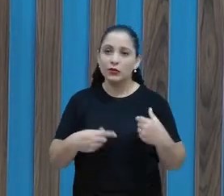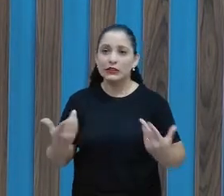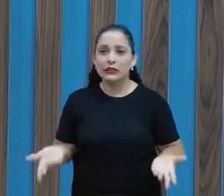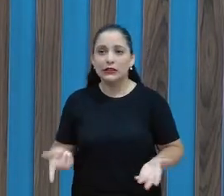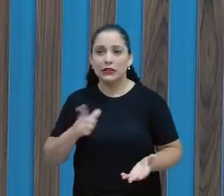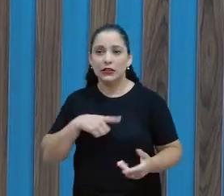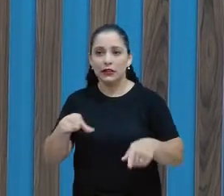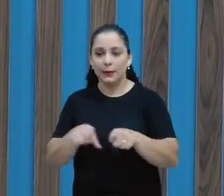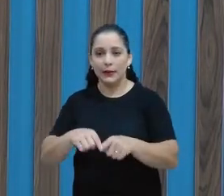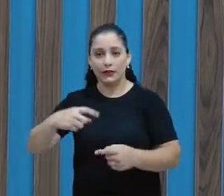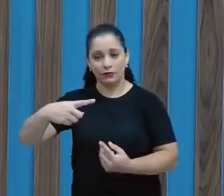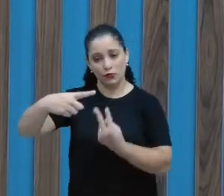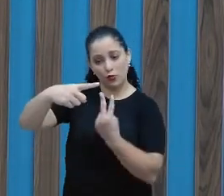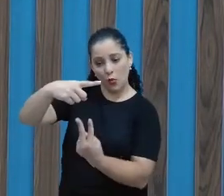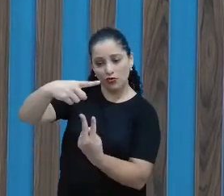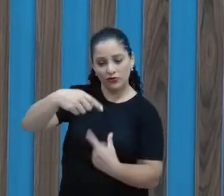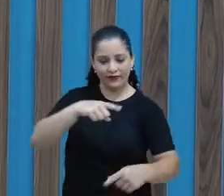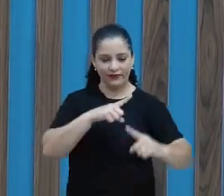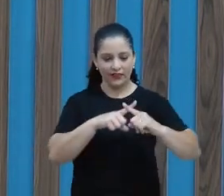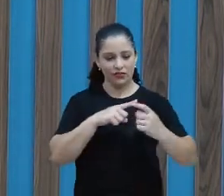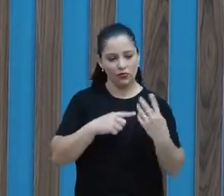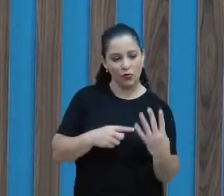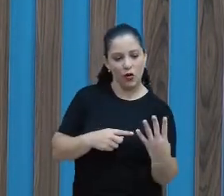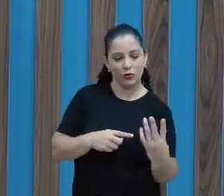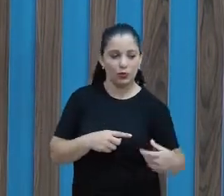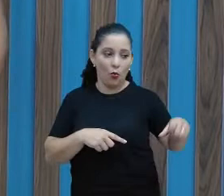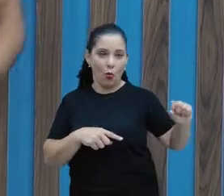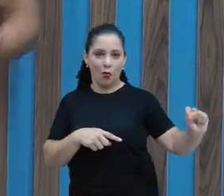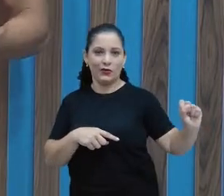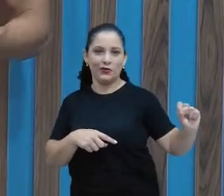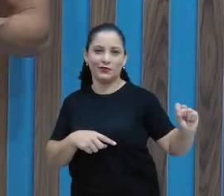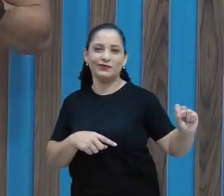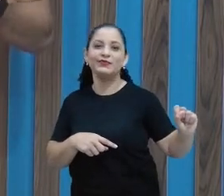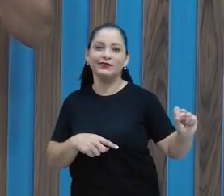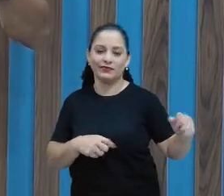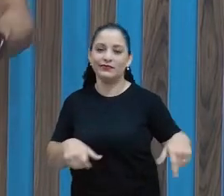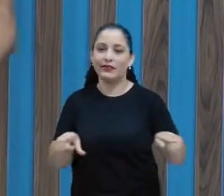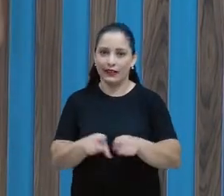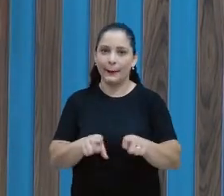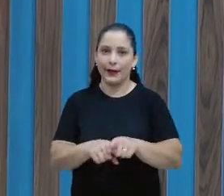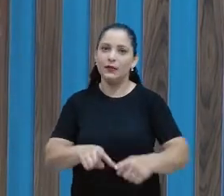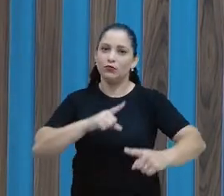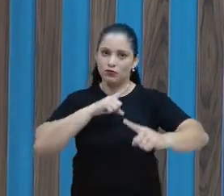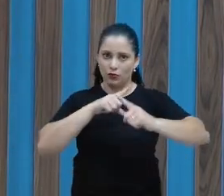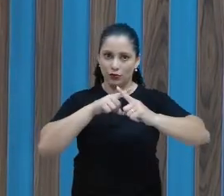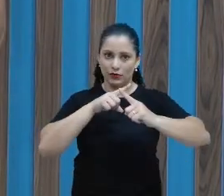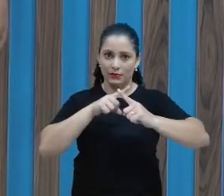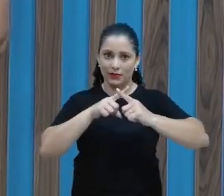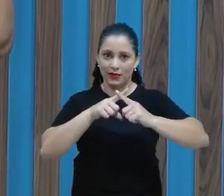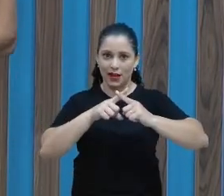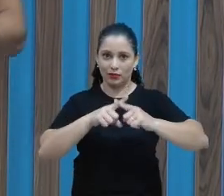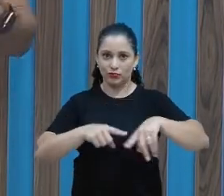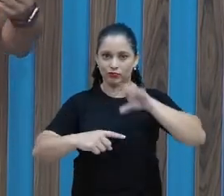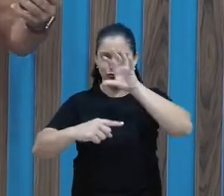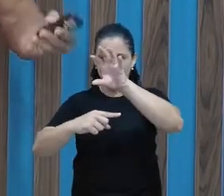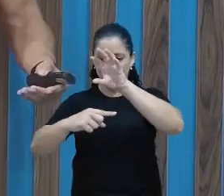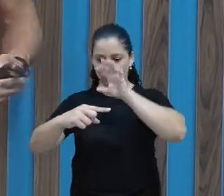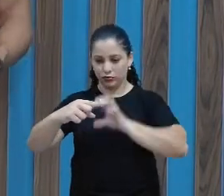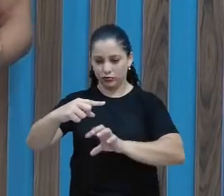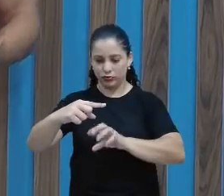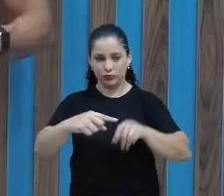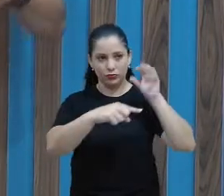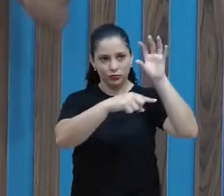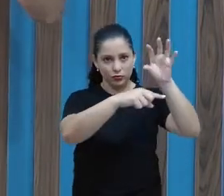que 2 vezes 4 dá igual a 8. Então, eles foram também multiplicados, tanto o numerador quanto